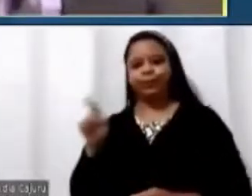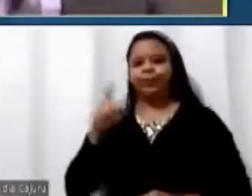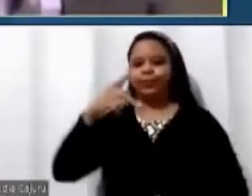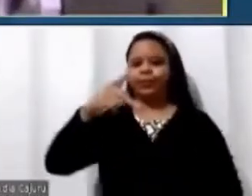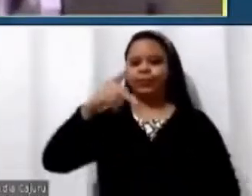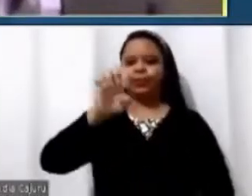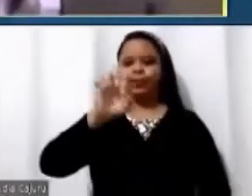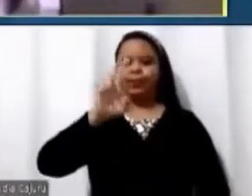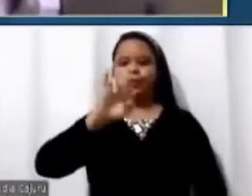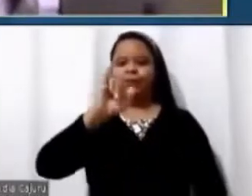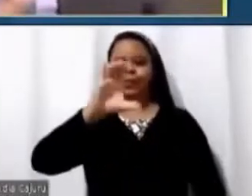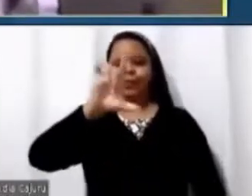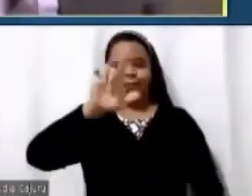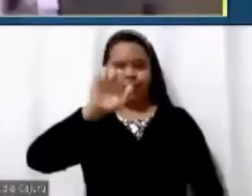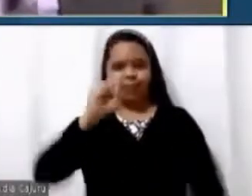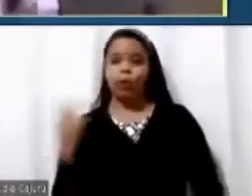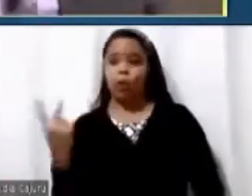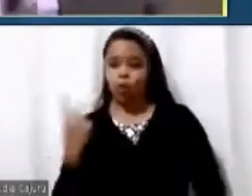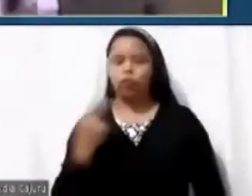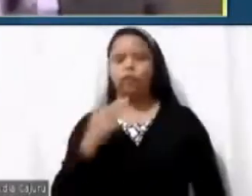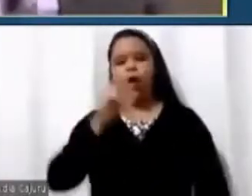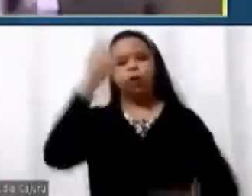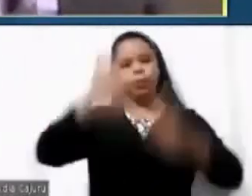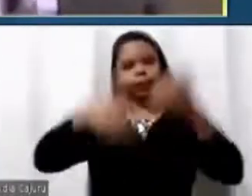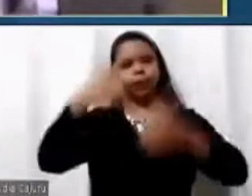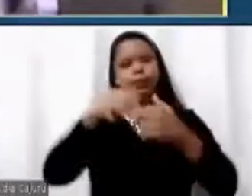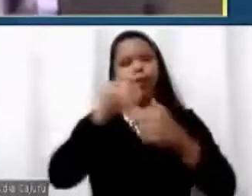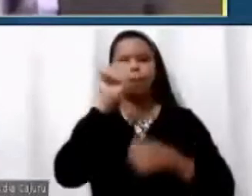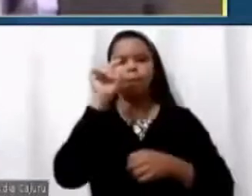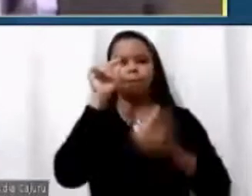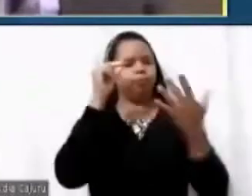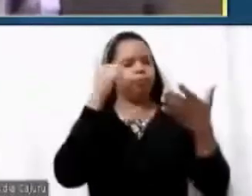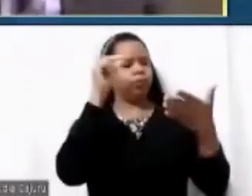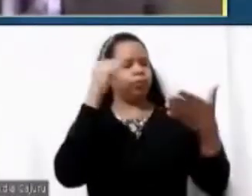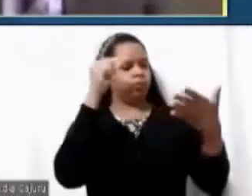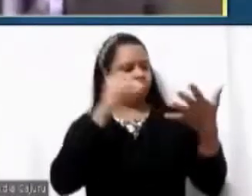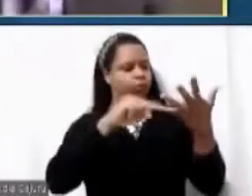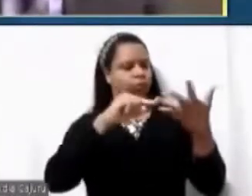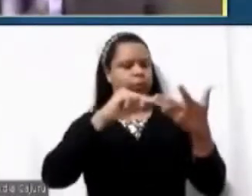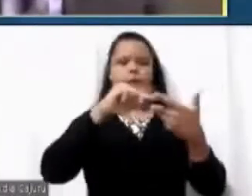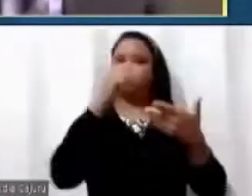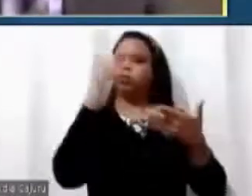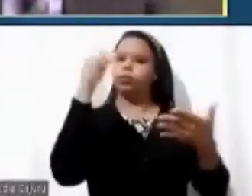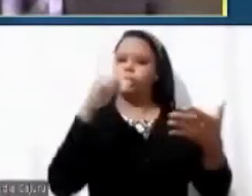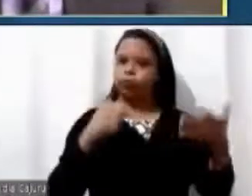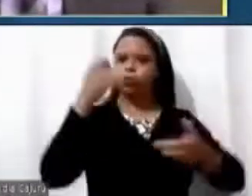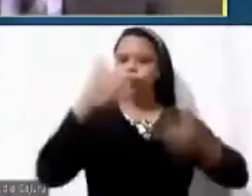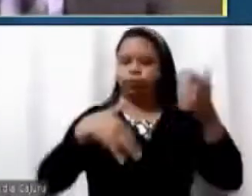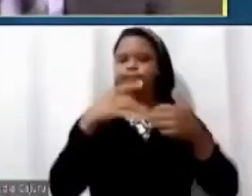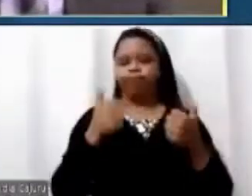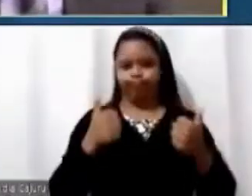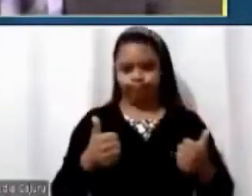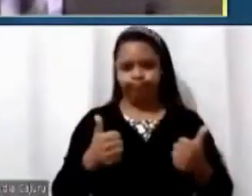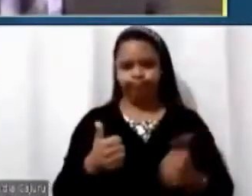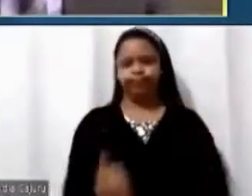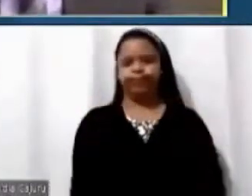aqui uma certa liberdade de conversar um pouco sobre cada ponto e tornar ainda mais dinâmico esse ciclo de palestras.